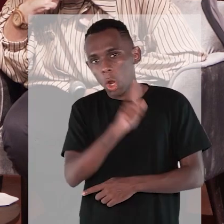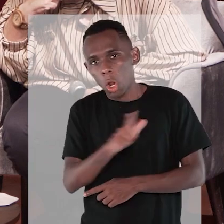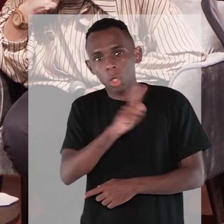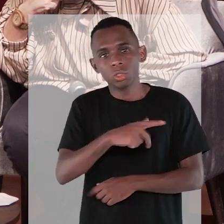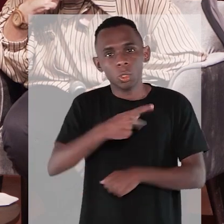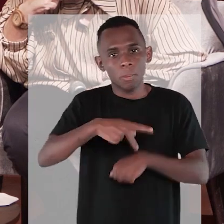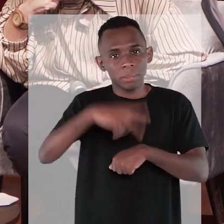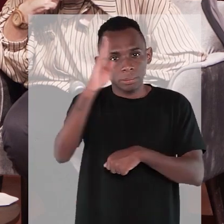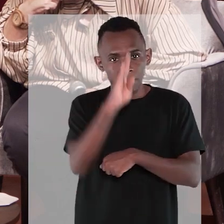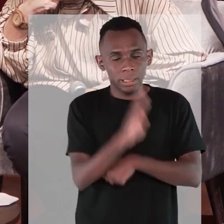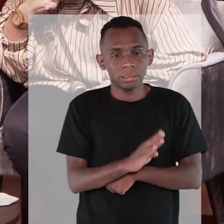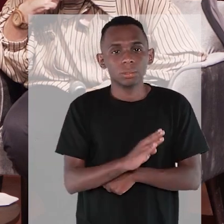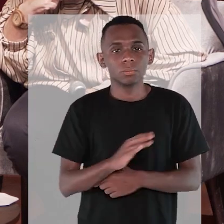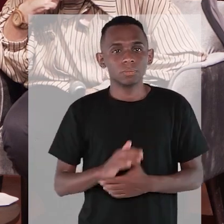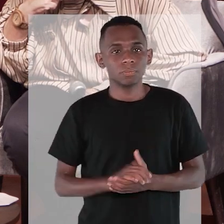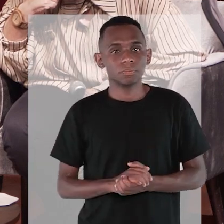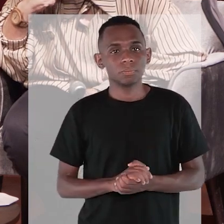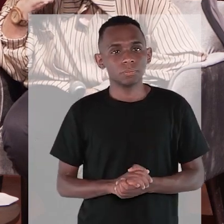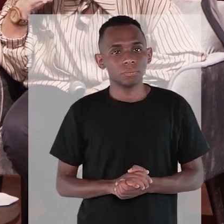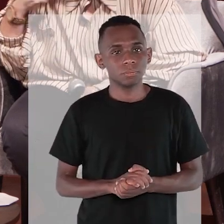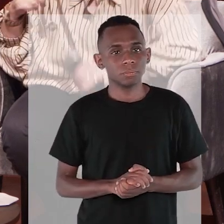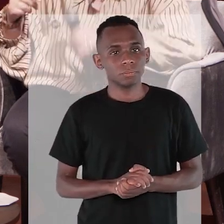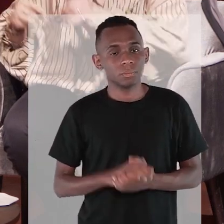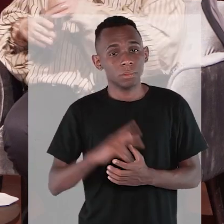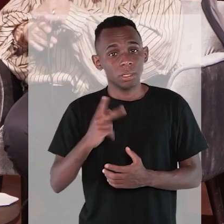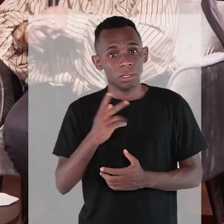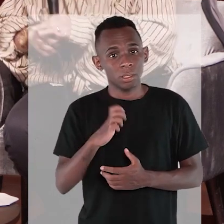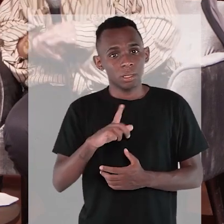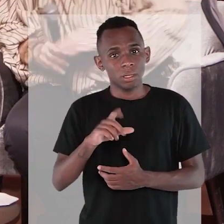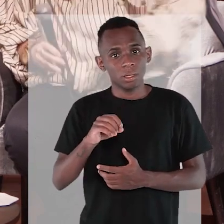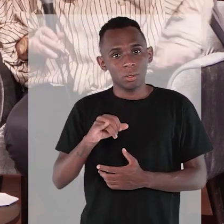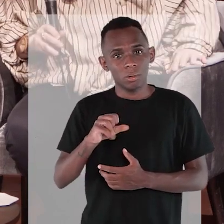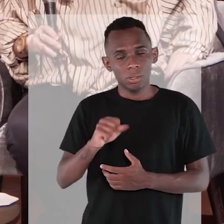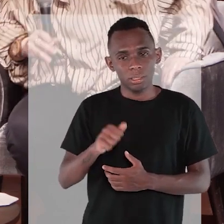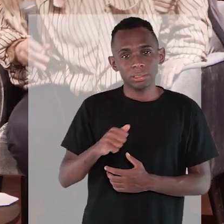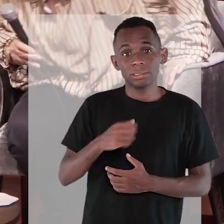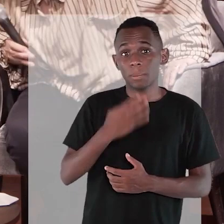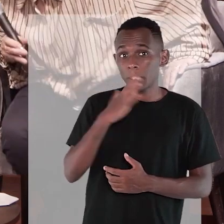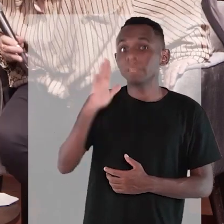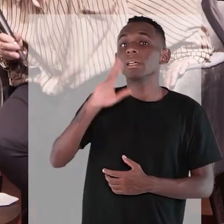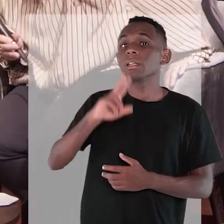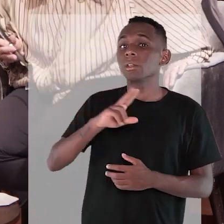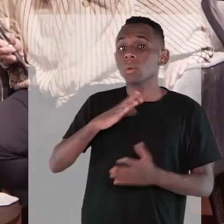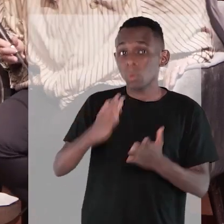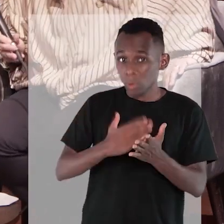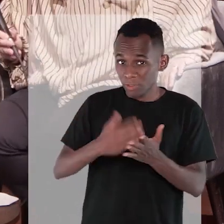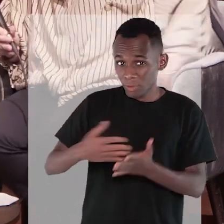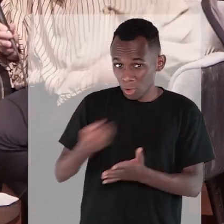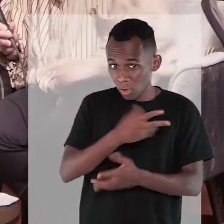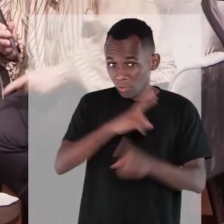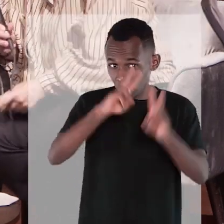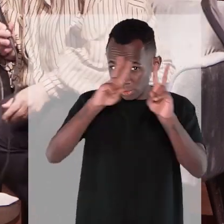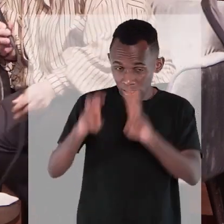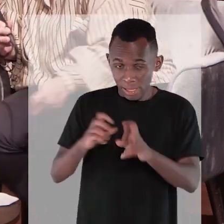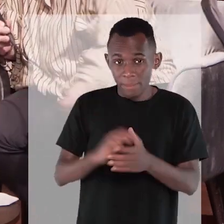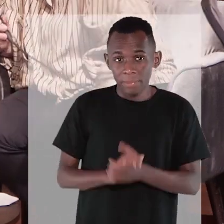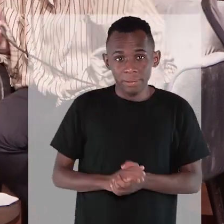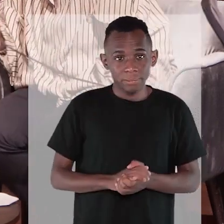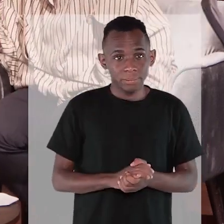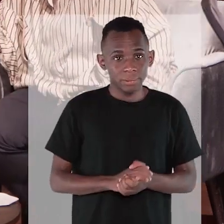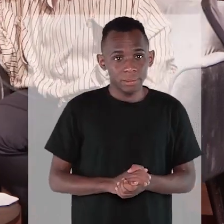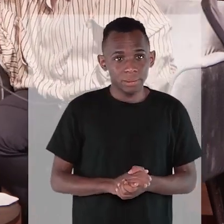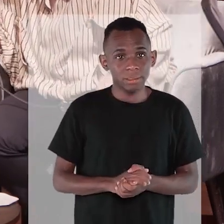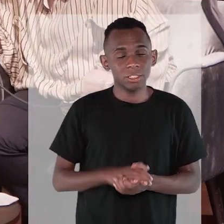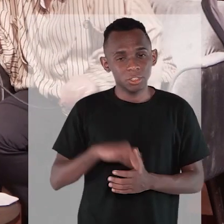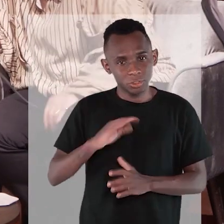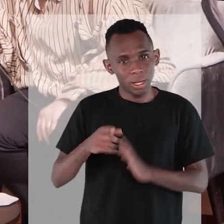país, né, e a Heloísa está prometendo o livro. Sobre isso, você está prometendo sim. É que é justamente, a Heloísa fez já a pesquisa